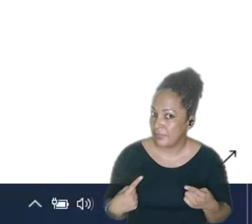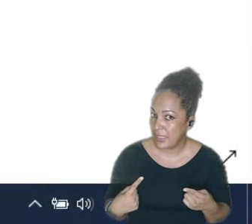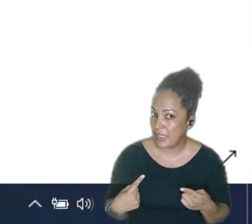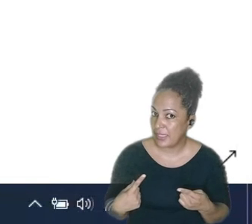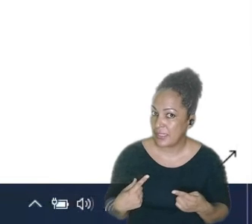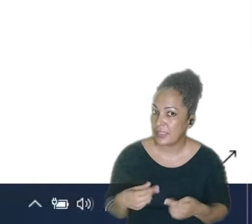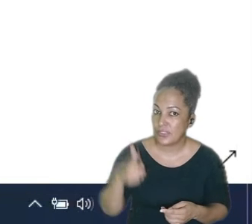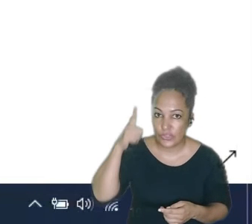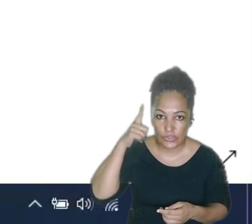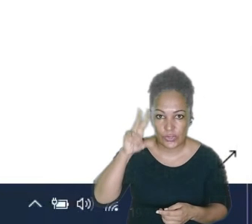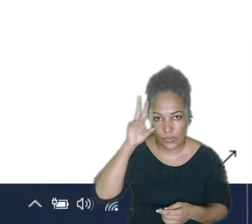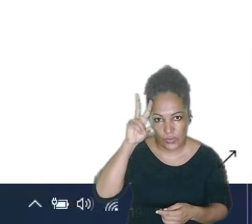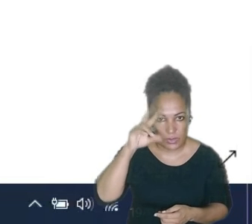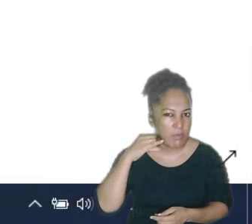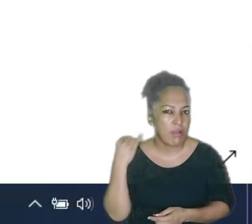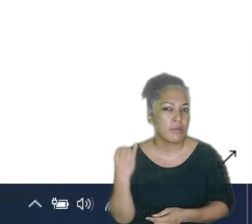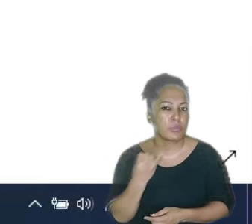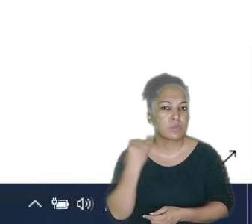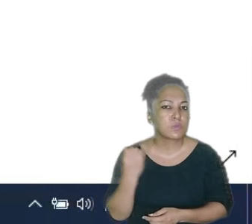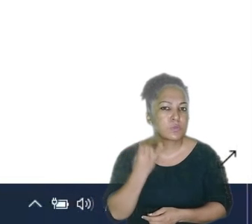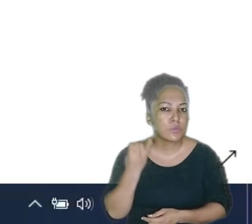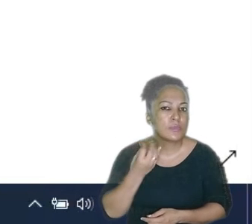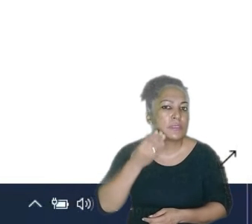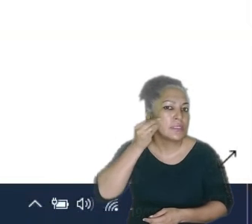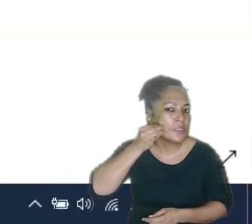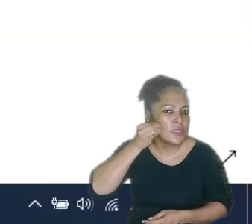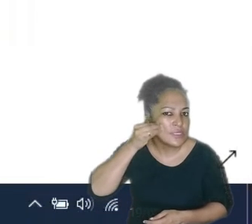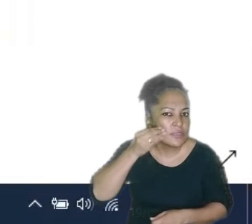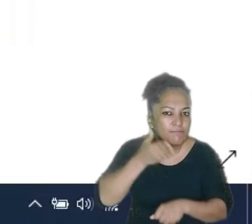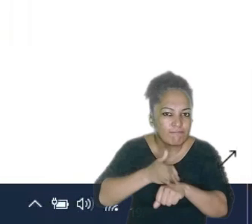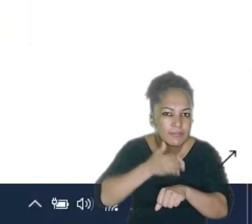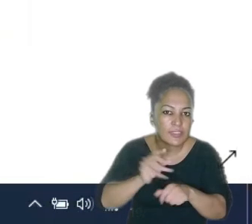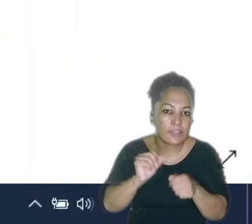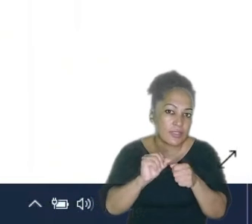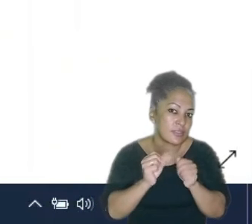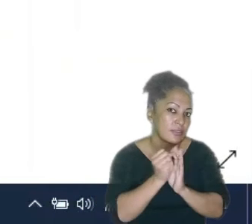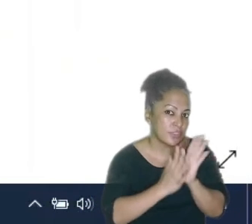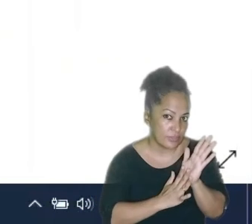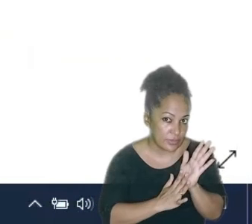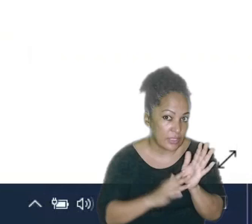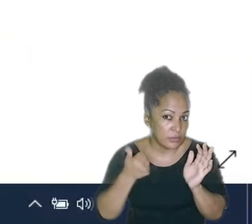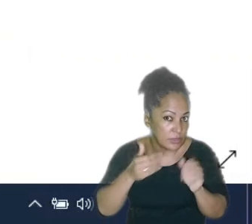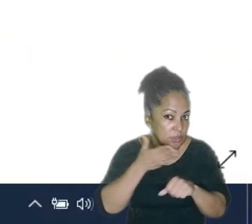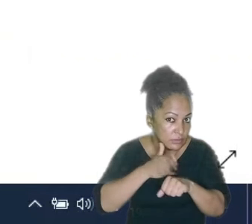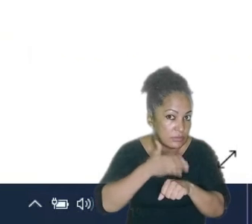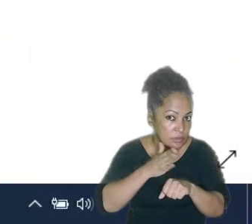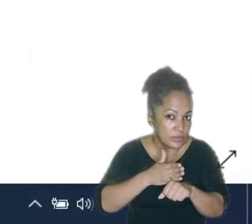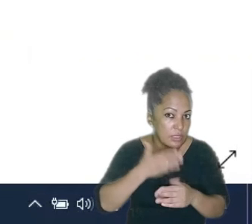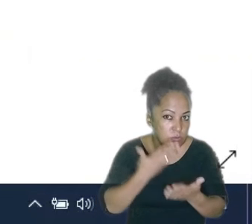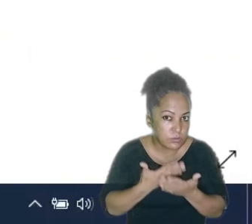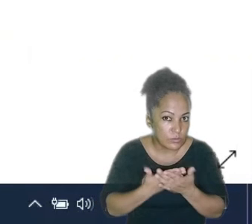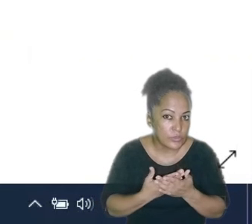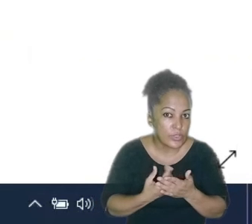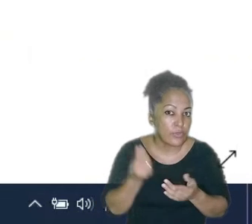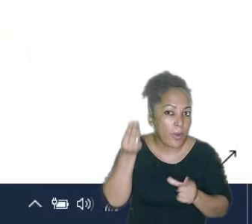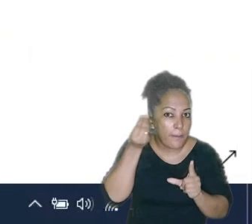né? Mas ressalto aqui a importância de tentar fazer os exercícios, tá? Eu